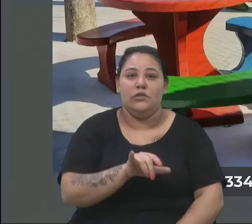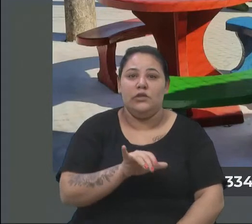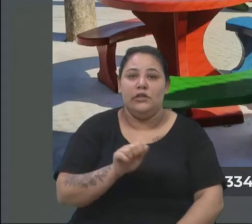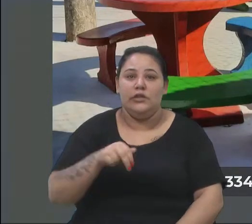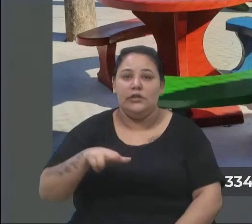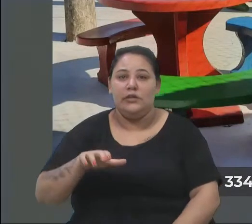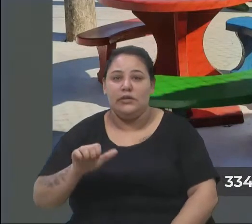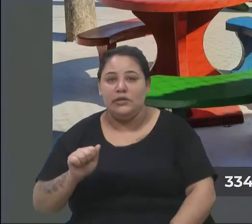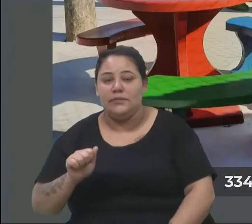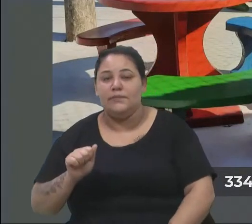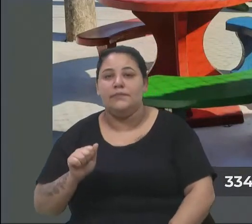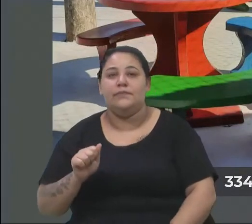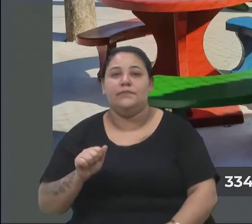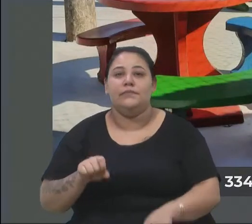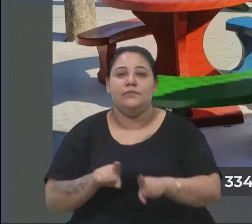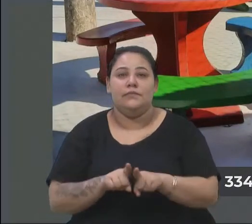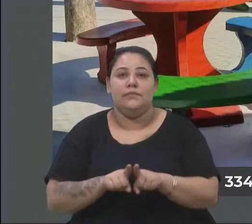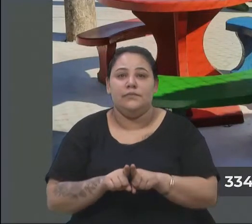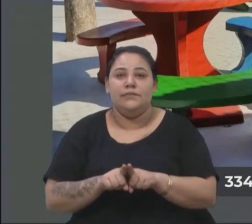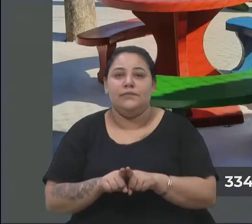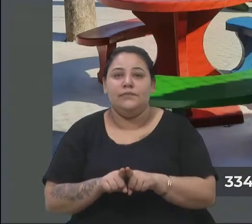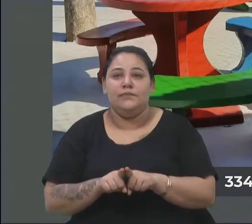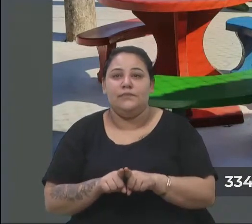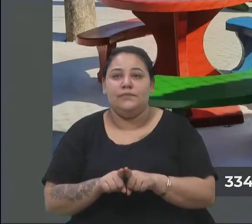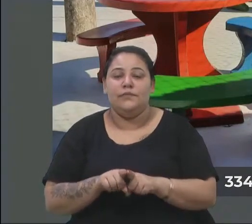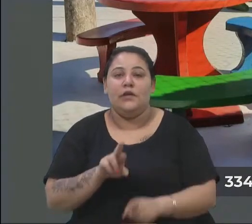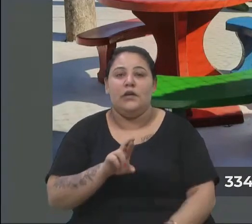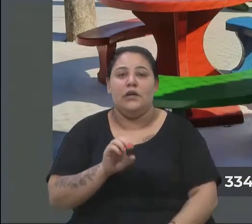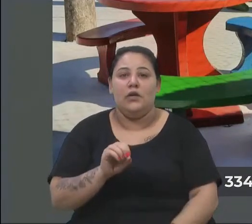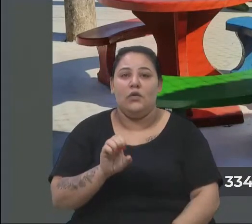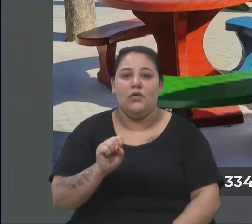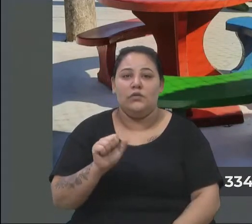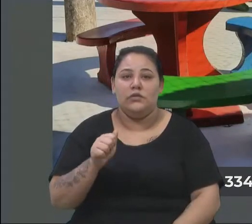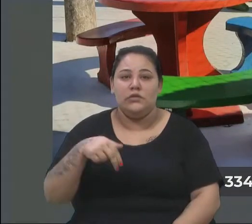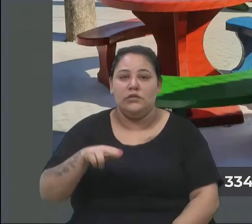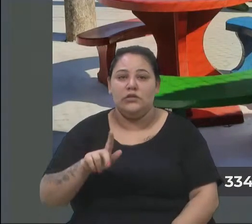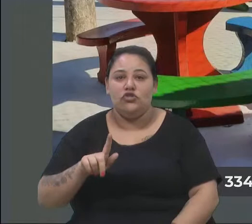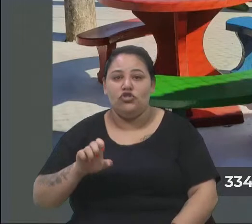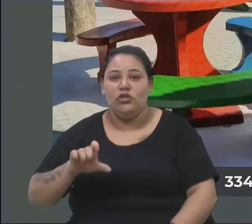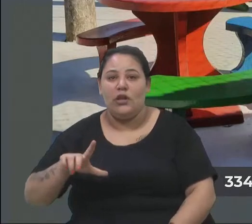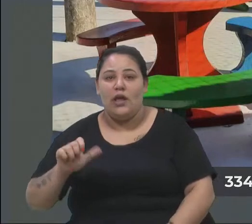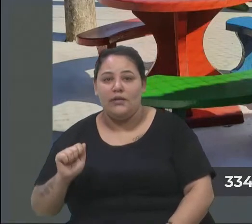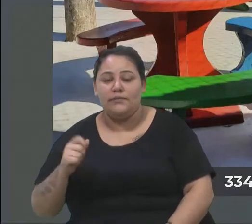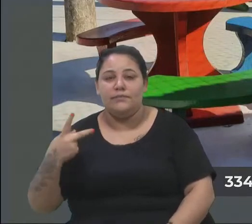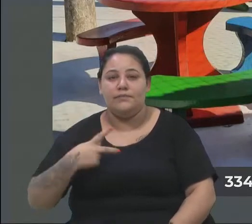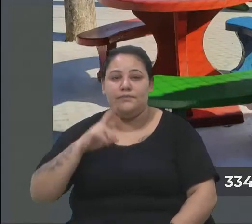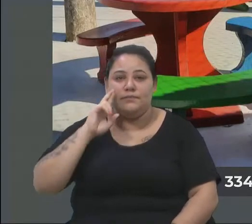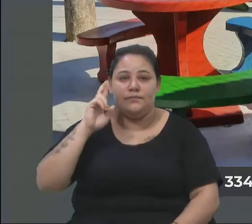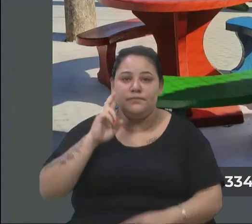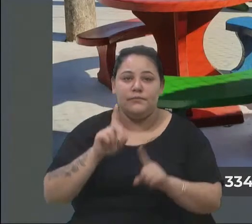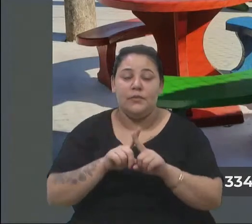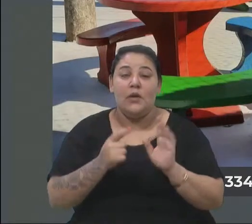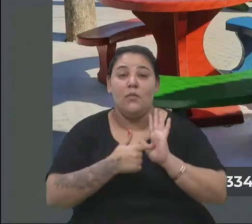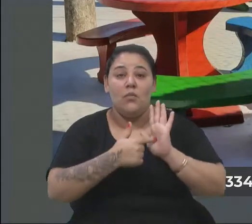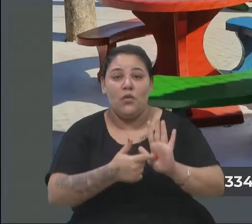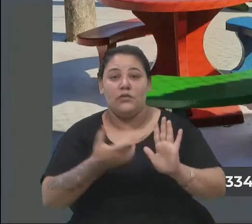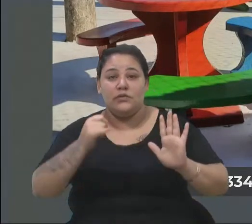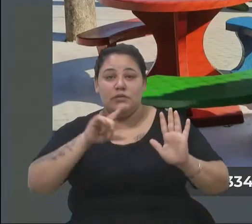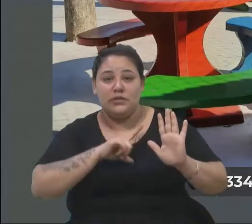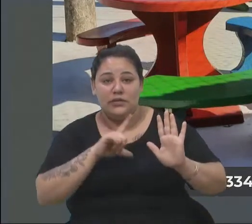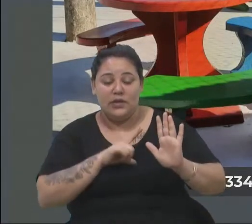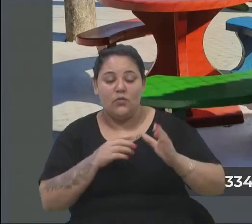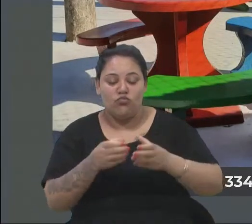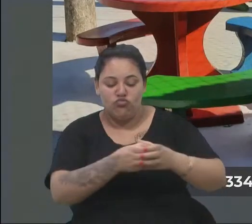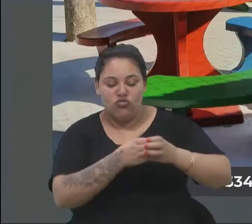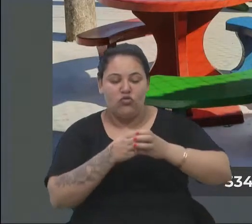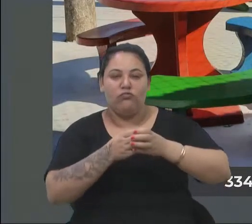a vice-diretora, e da Rosângela Rec, que é a vice-diretora. Mostra que, quando você tem uma direção